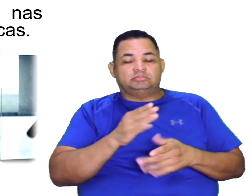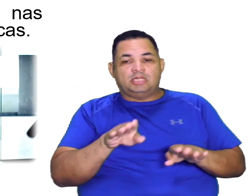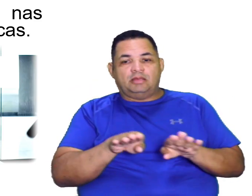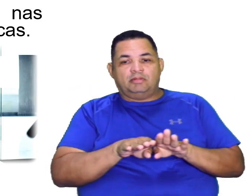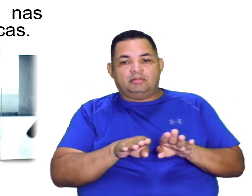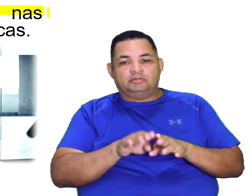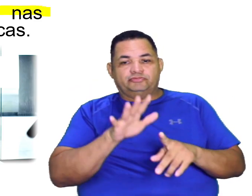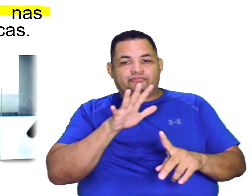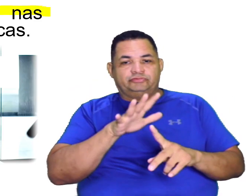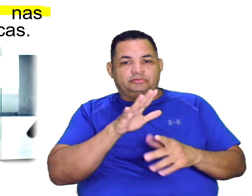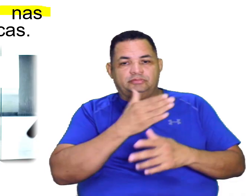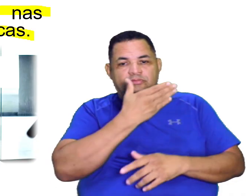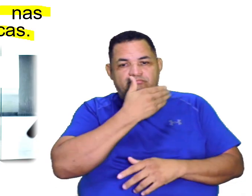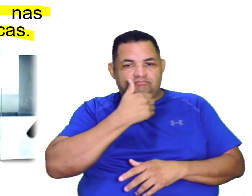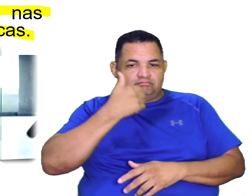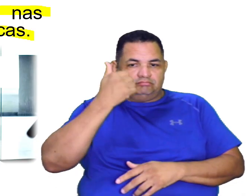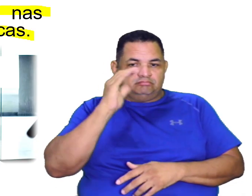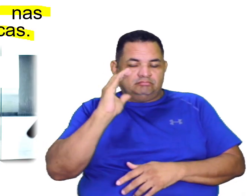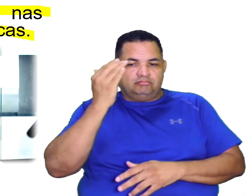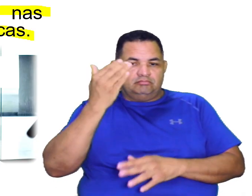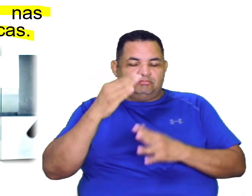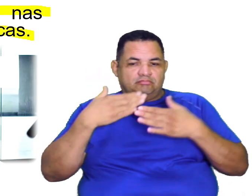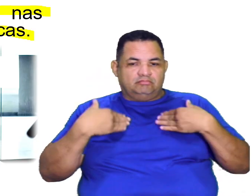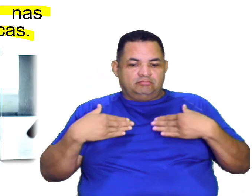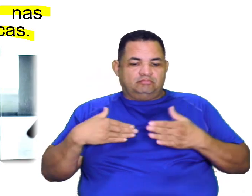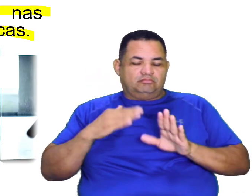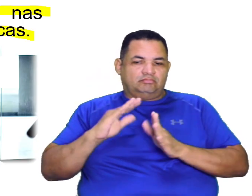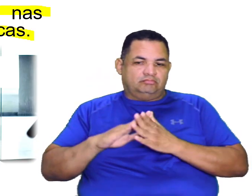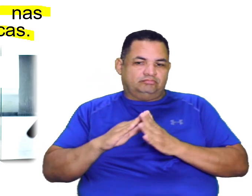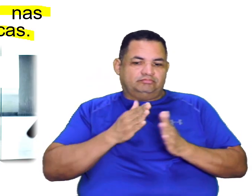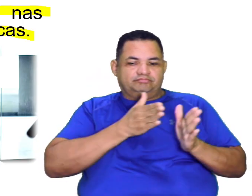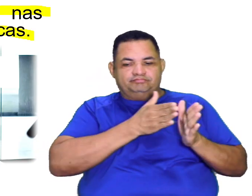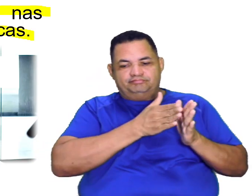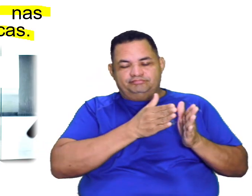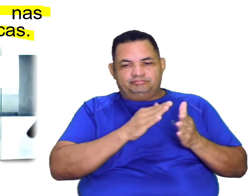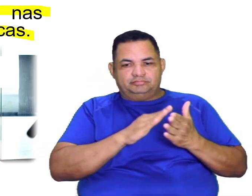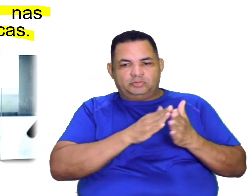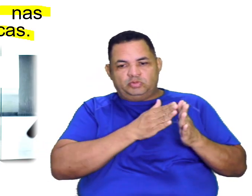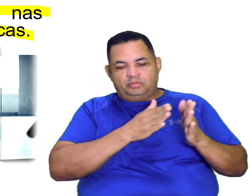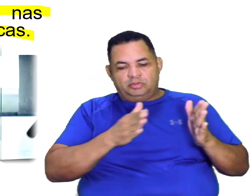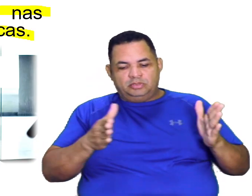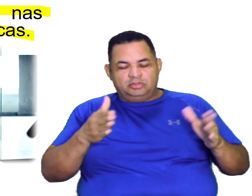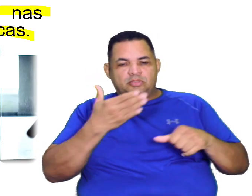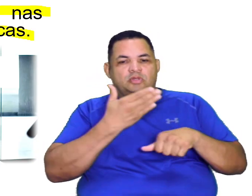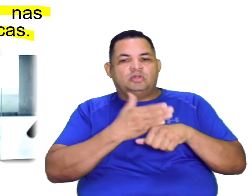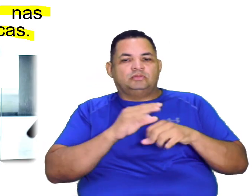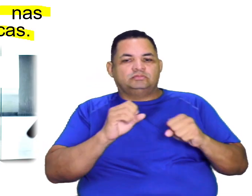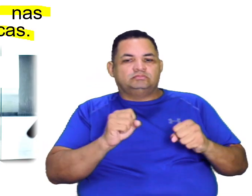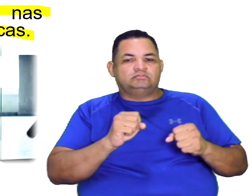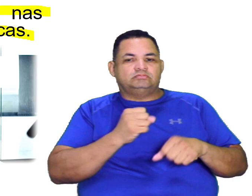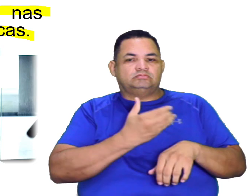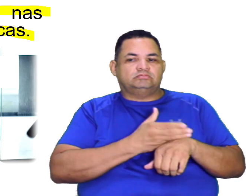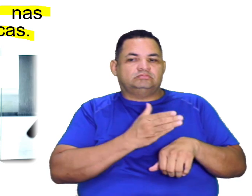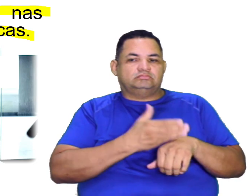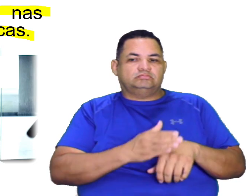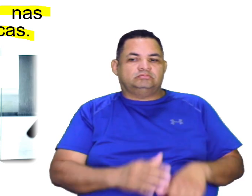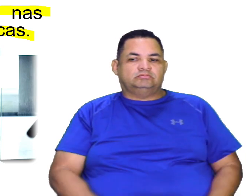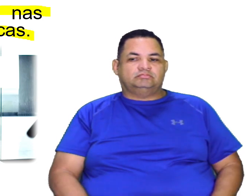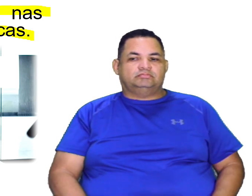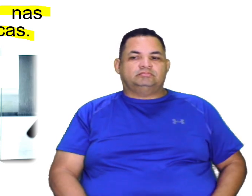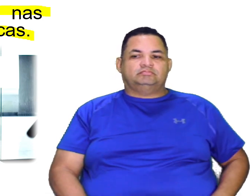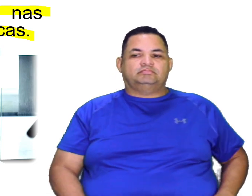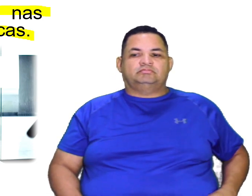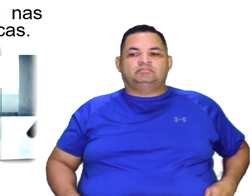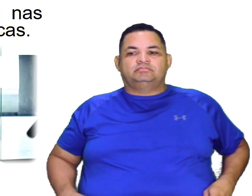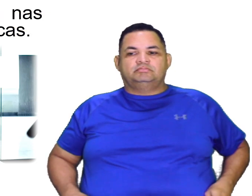melhoria nas minhas capacidades físicas ao longo do tempo que eu vou sustentando essas práticas, tá bom? Muito